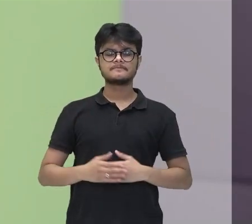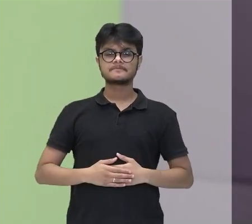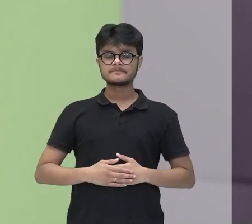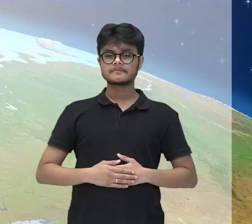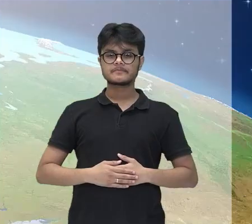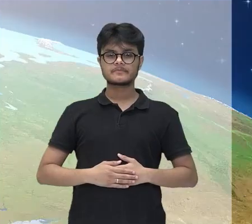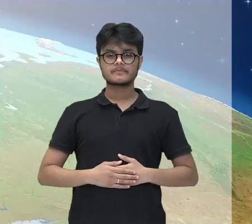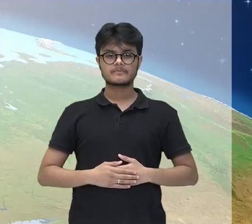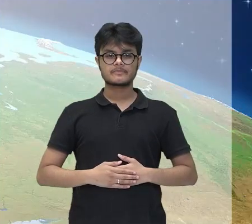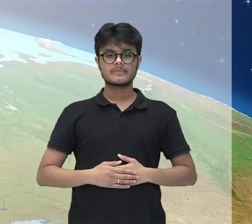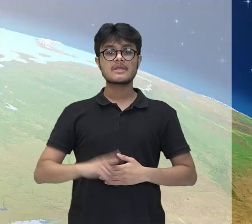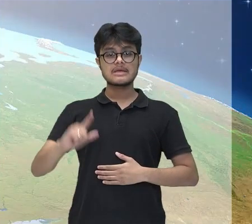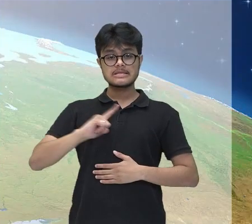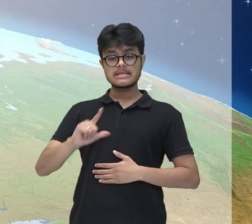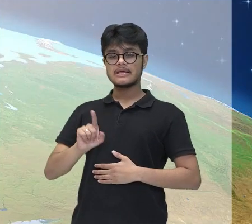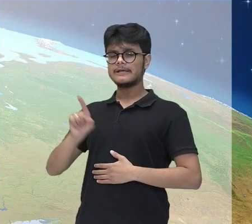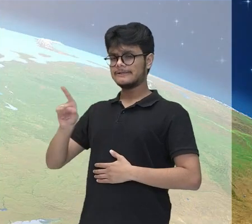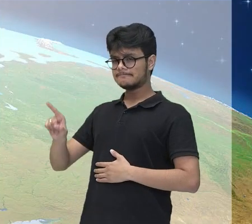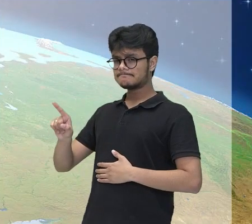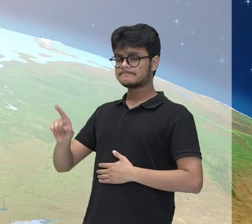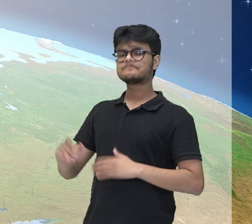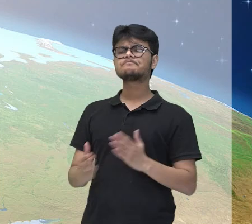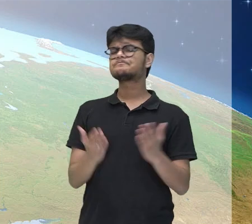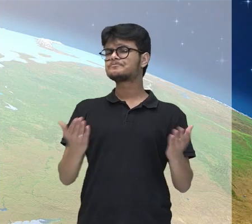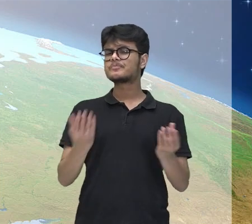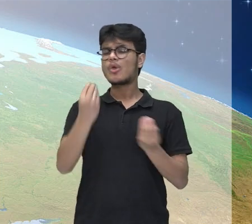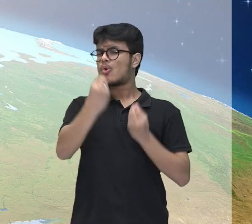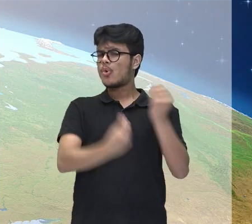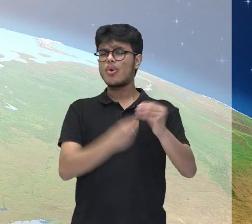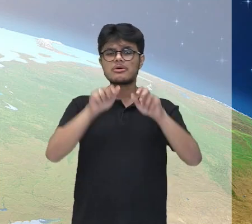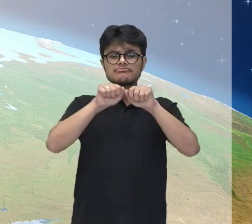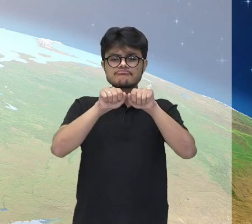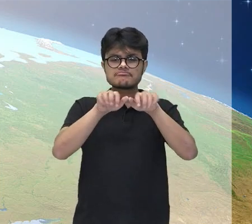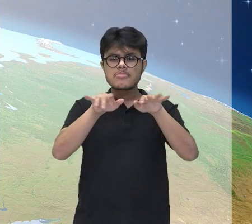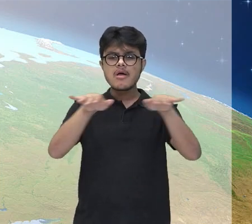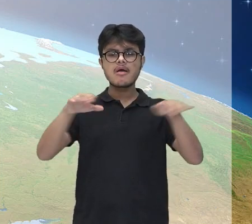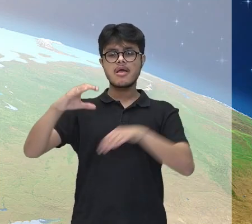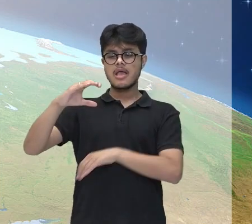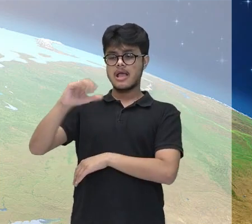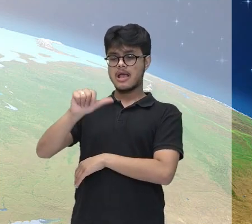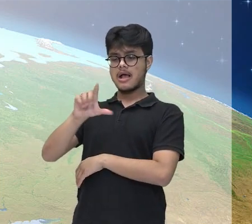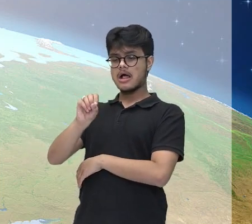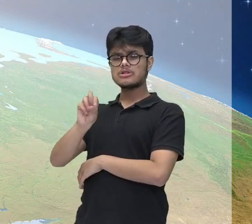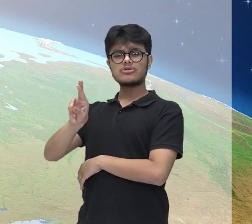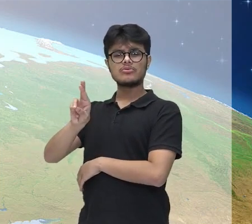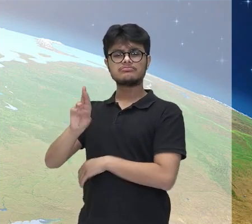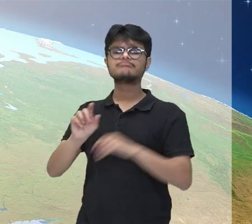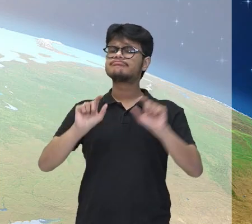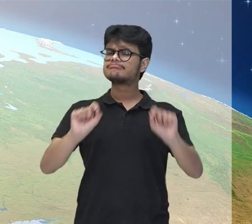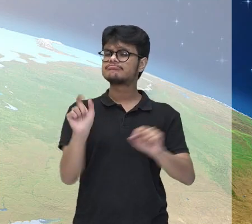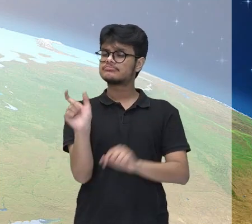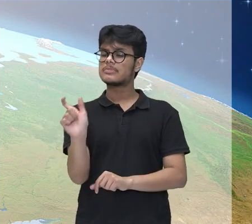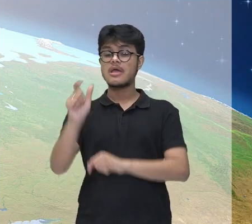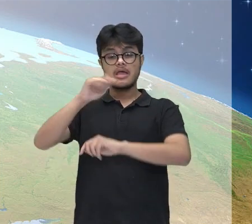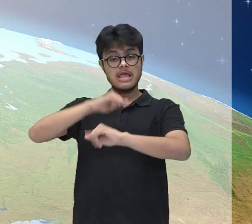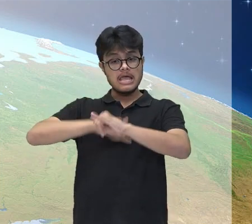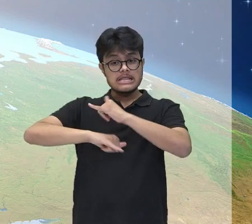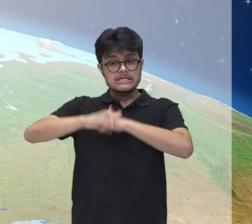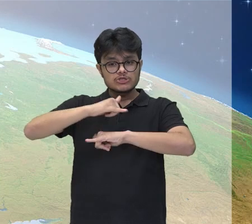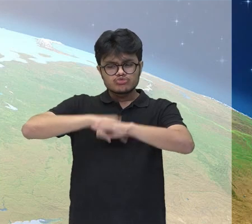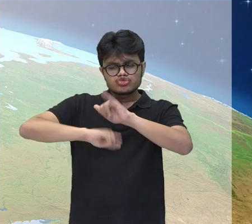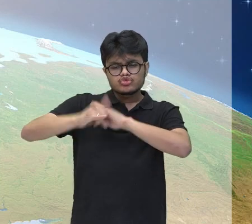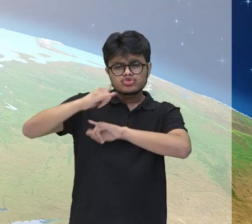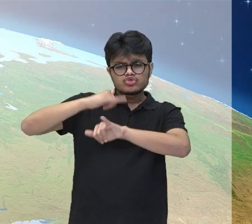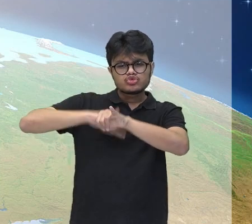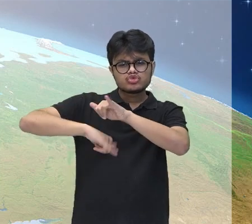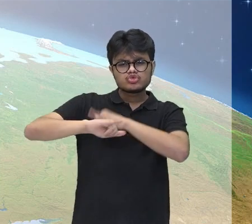nós temos o processo de transferência de calor. Calor é a energia que se transfere de